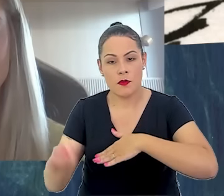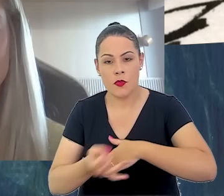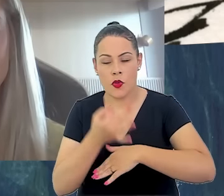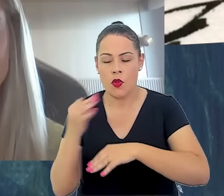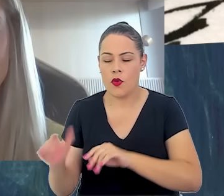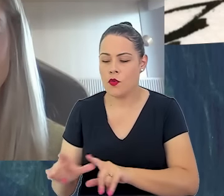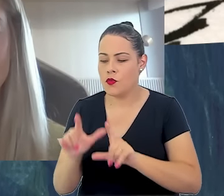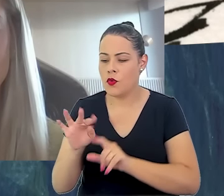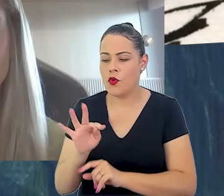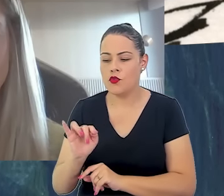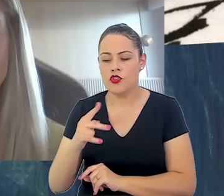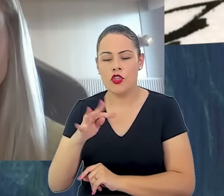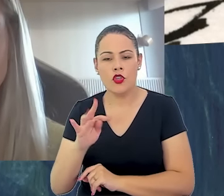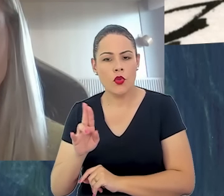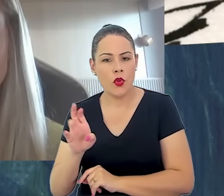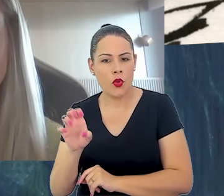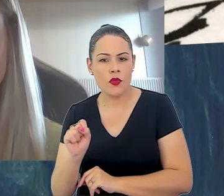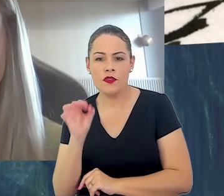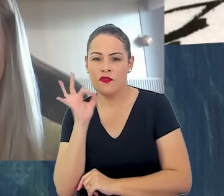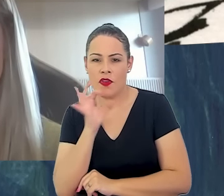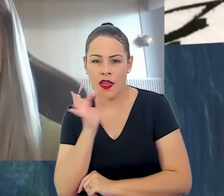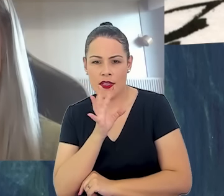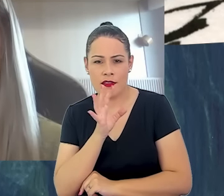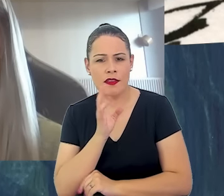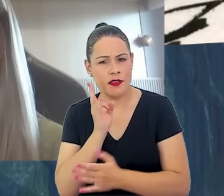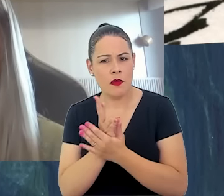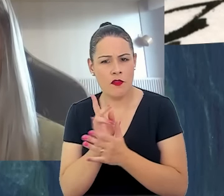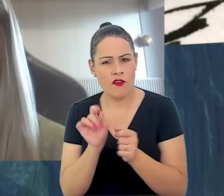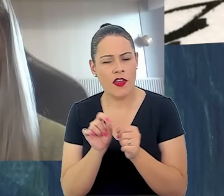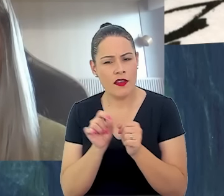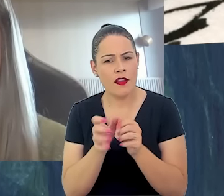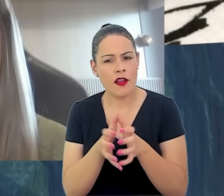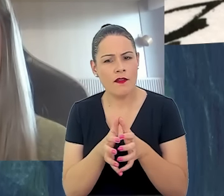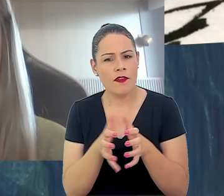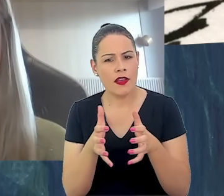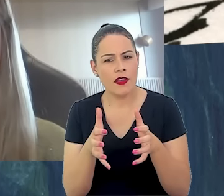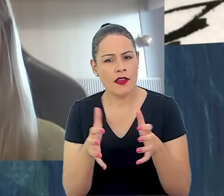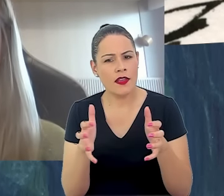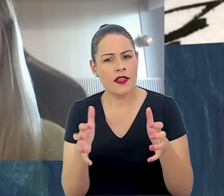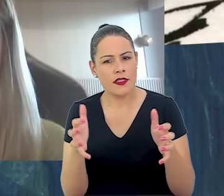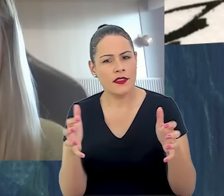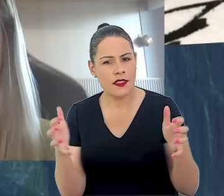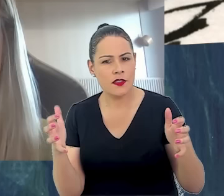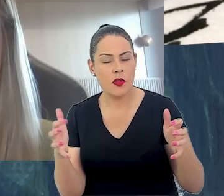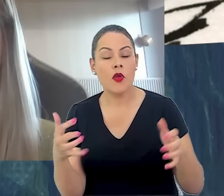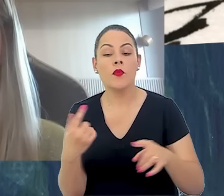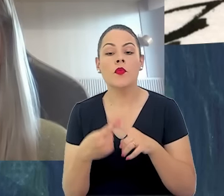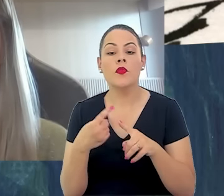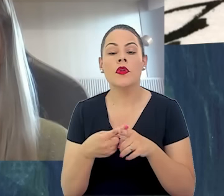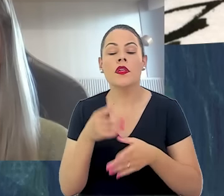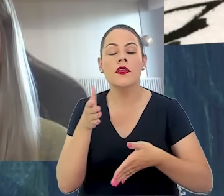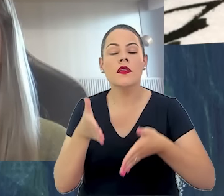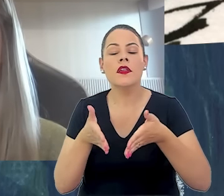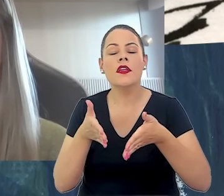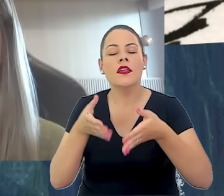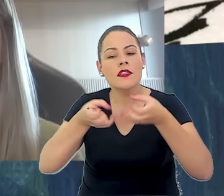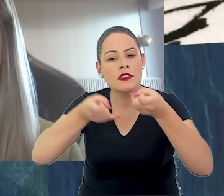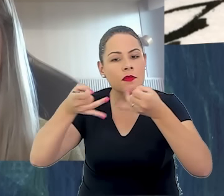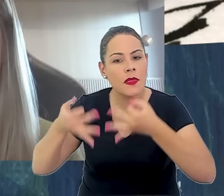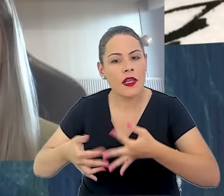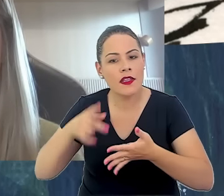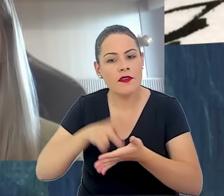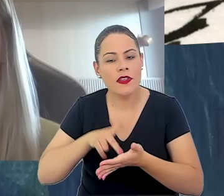títulos verdes. E vem crescendo muito a Atest aqui, justamente nesse